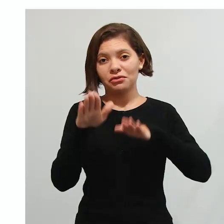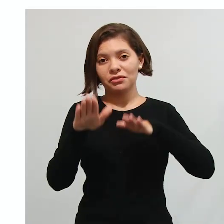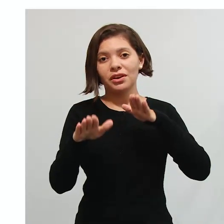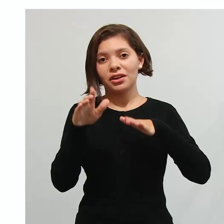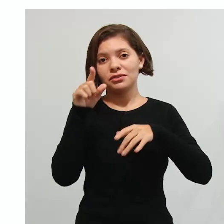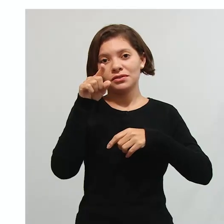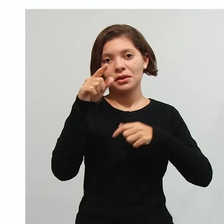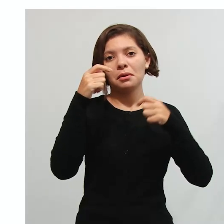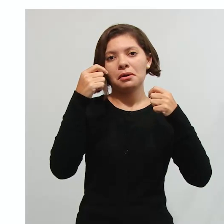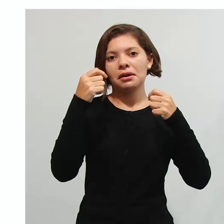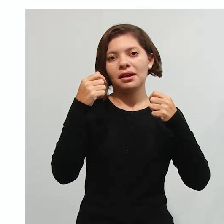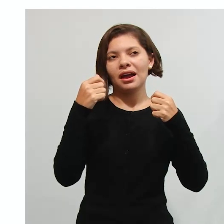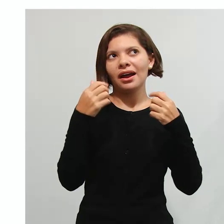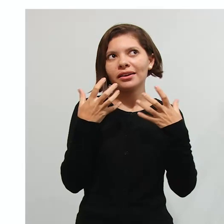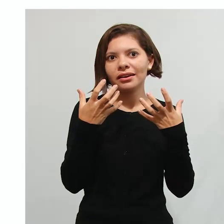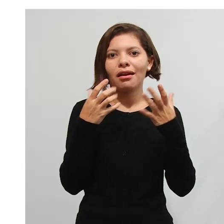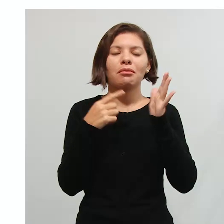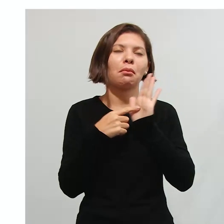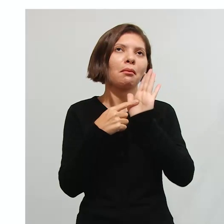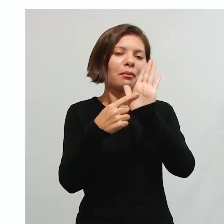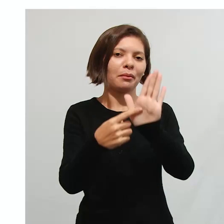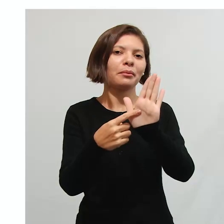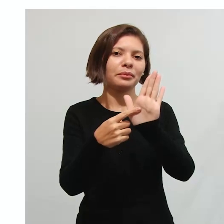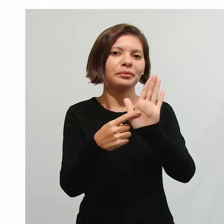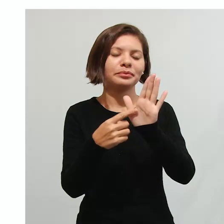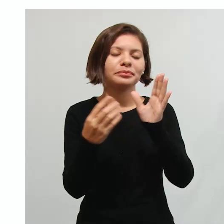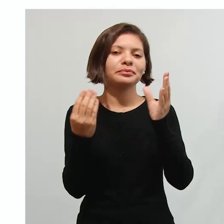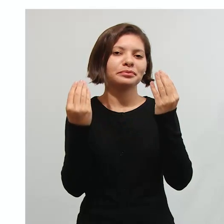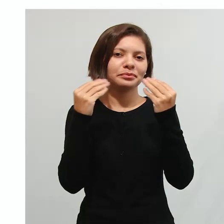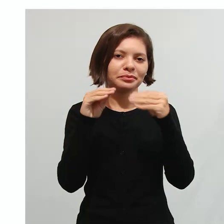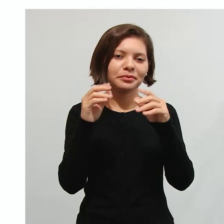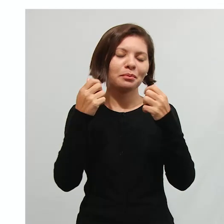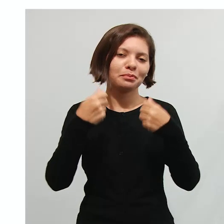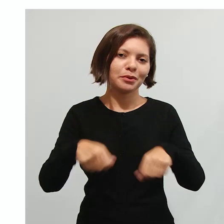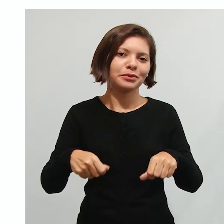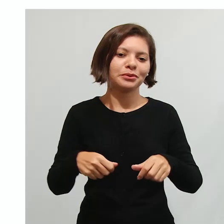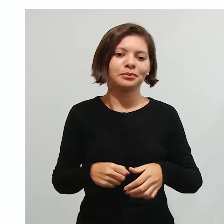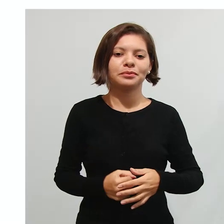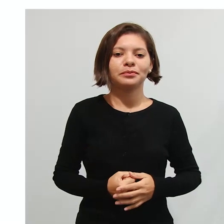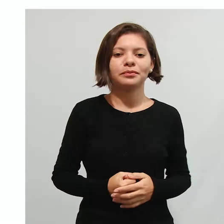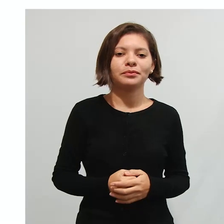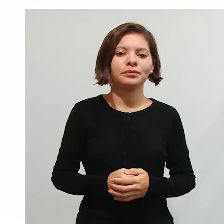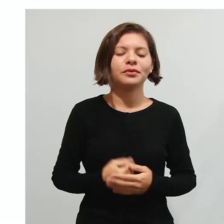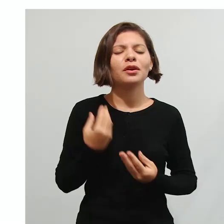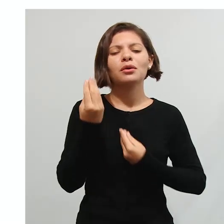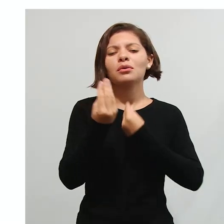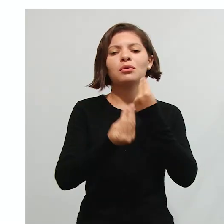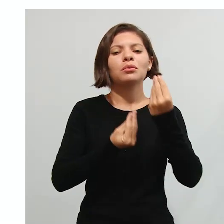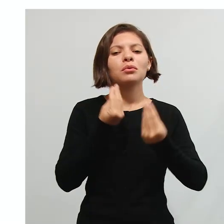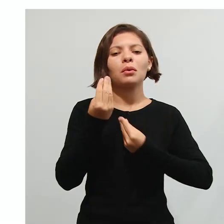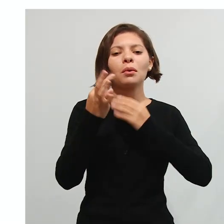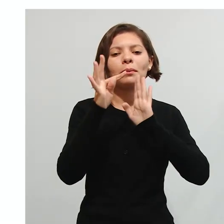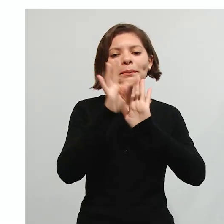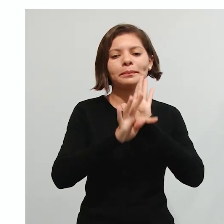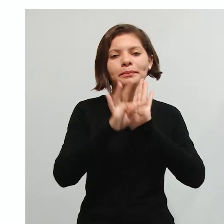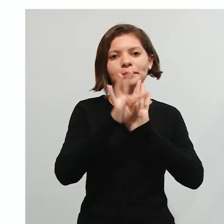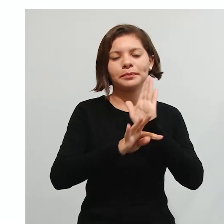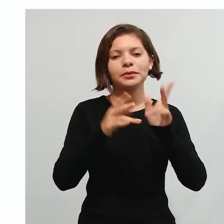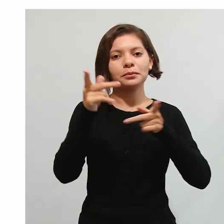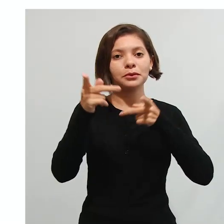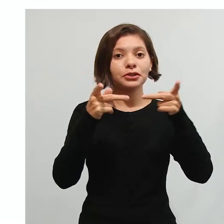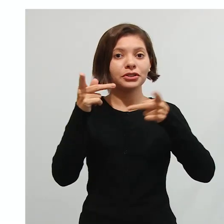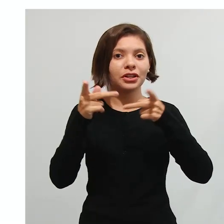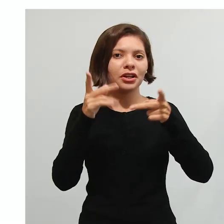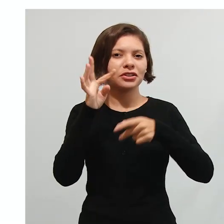queira mostrar e eles podem entrar como anexo Qual é o estilo do texto que se deve ter num projeto de pesquisa ou